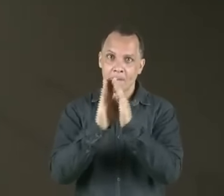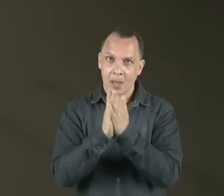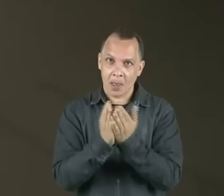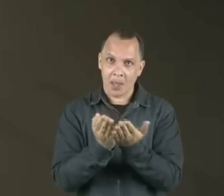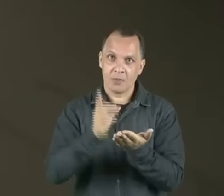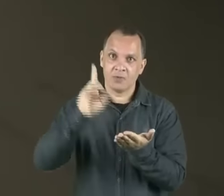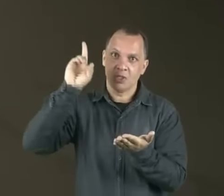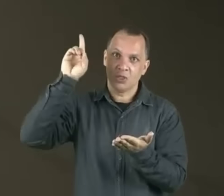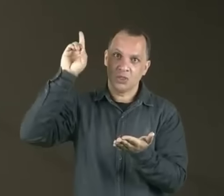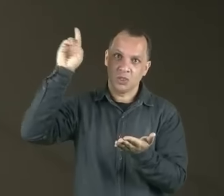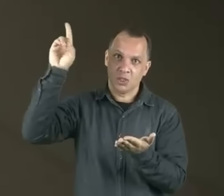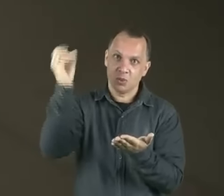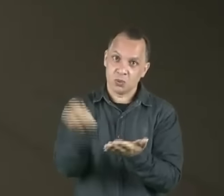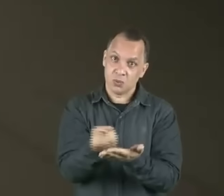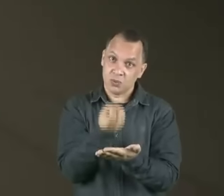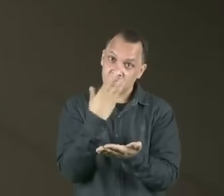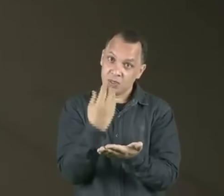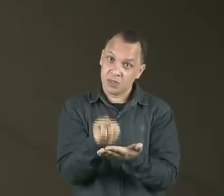Deus